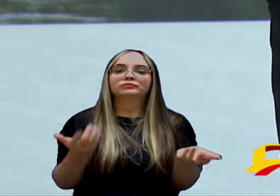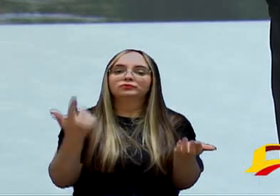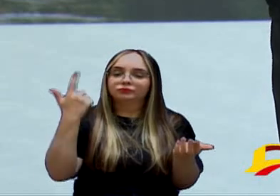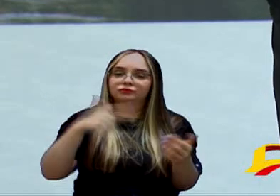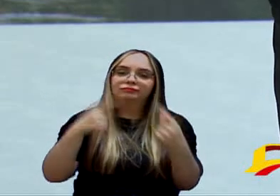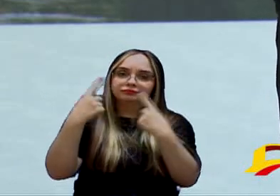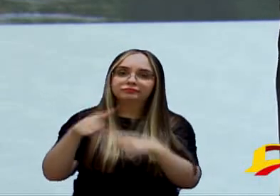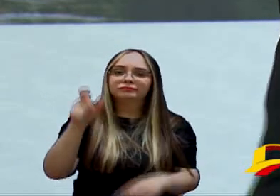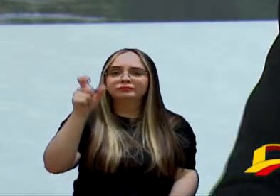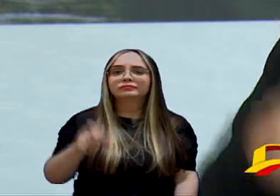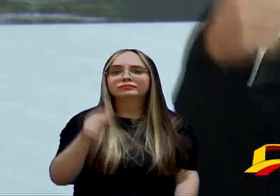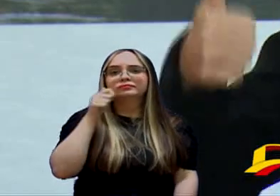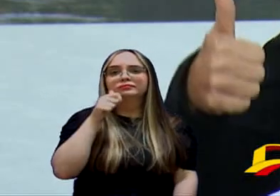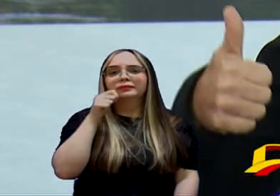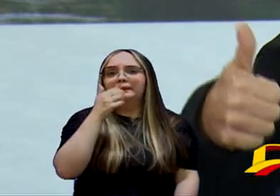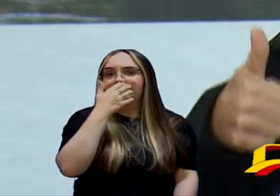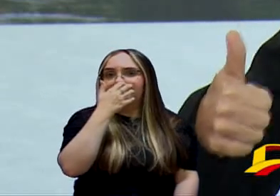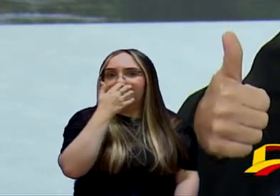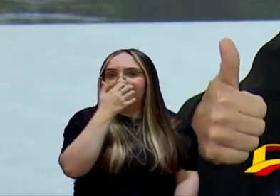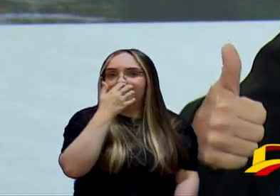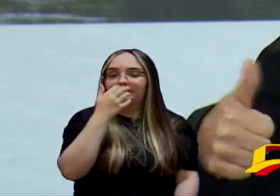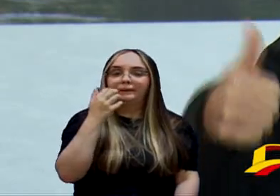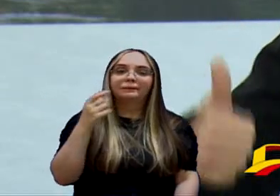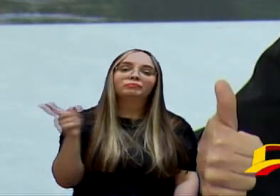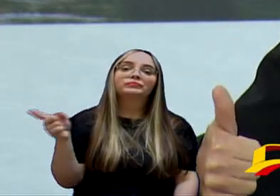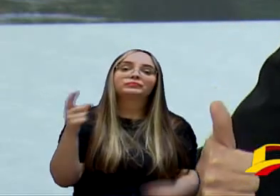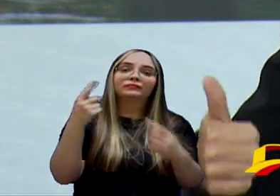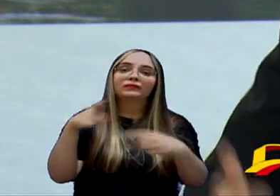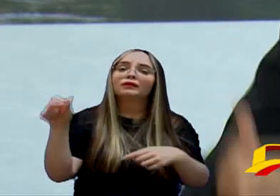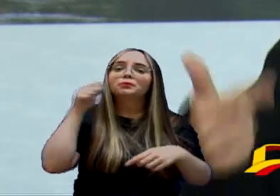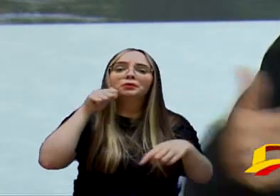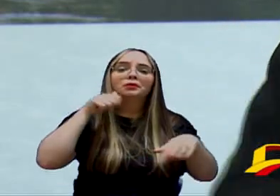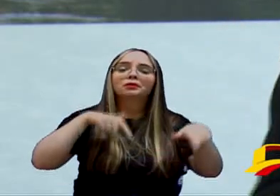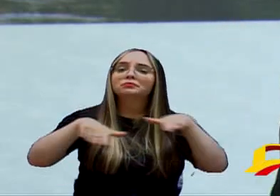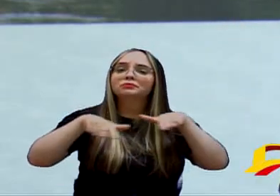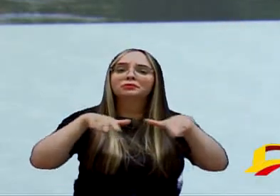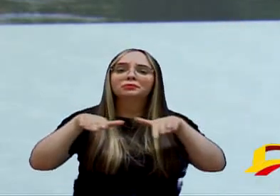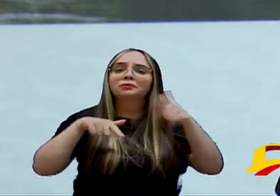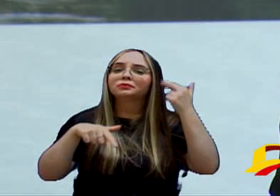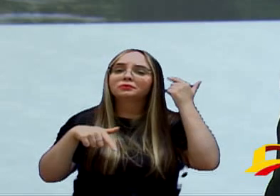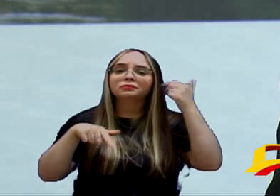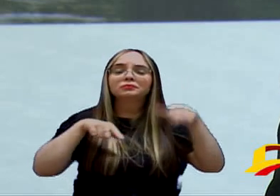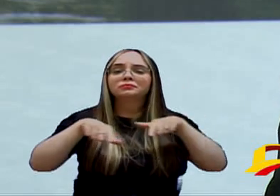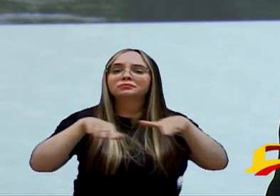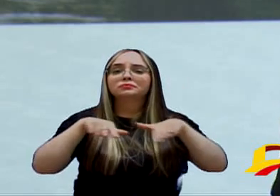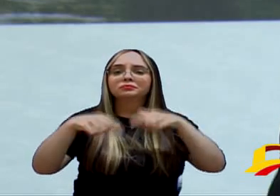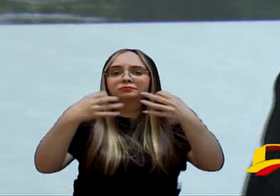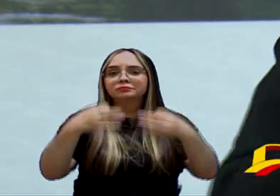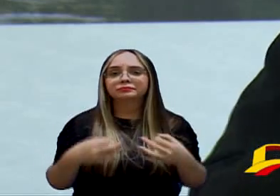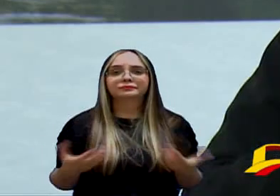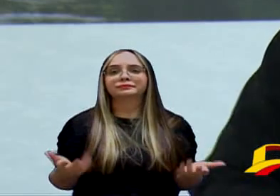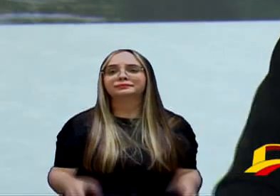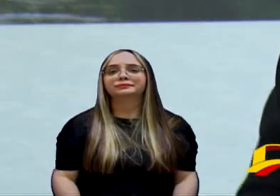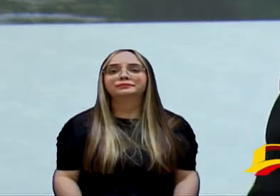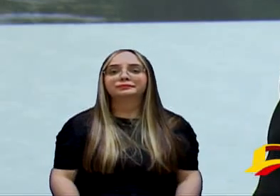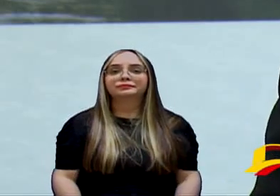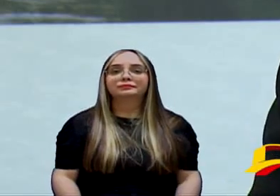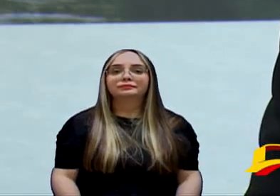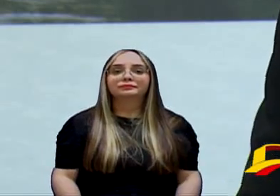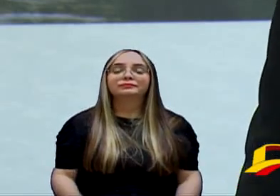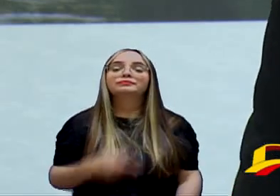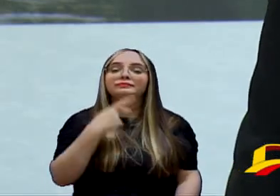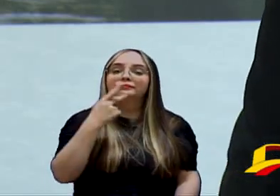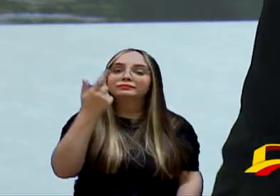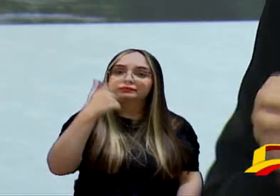aí é uma mulher que está participando trabalhando E aí participar do nosso mandato e